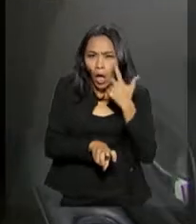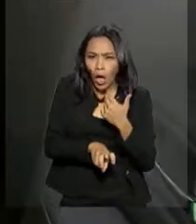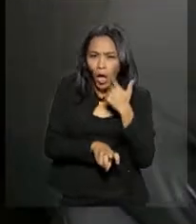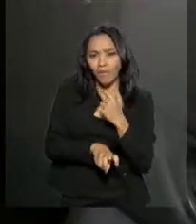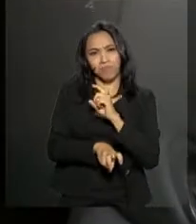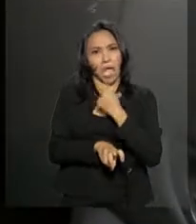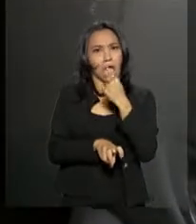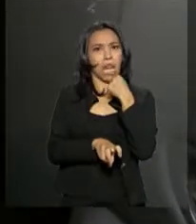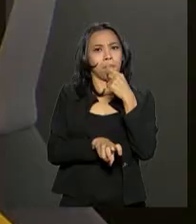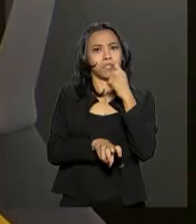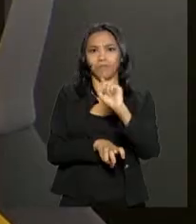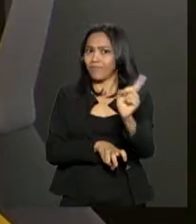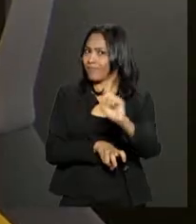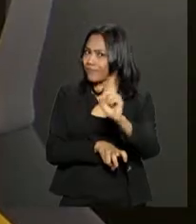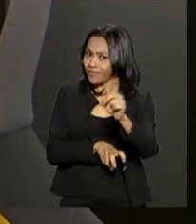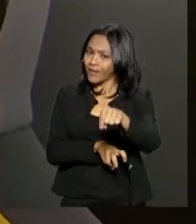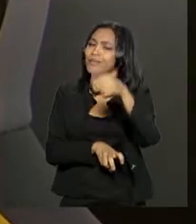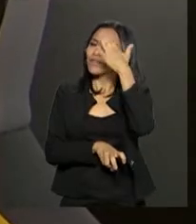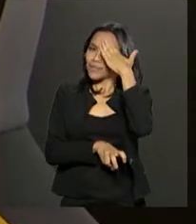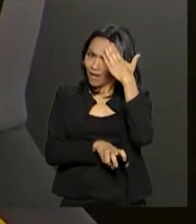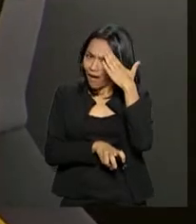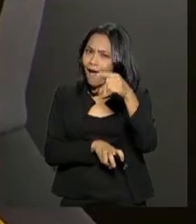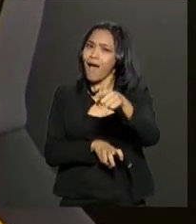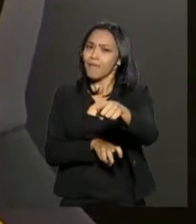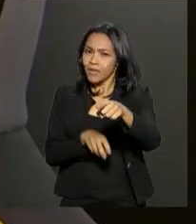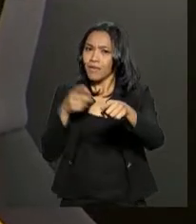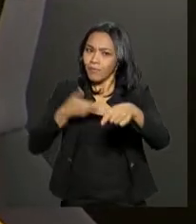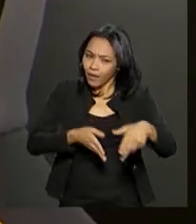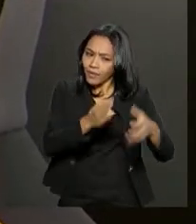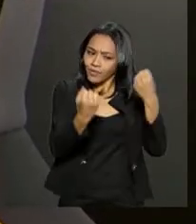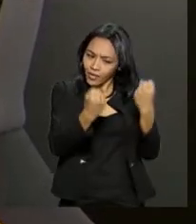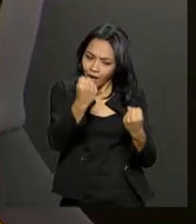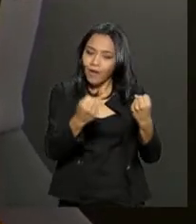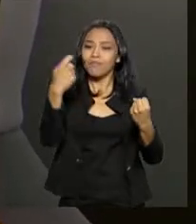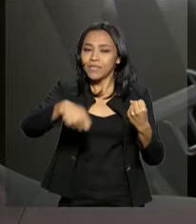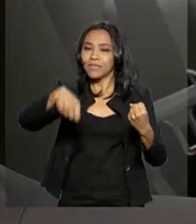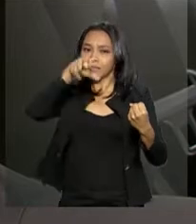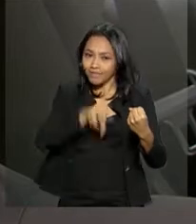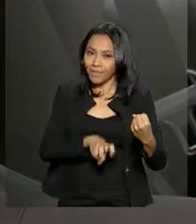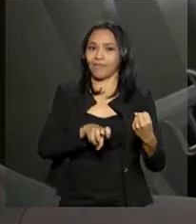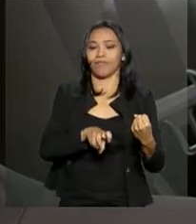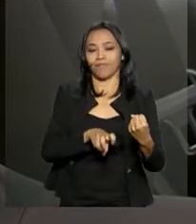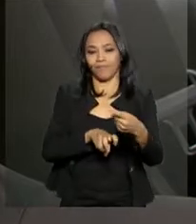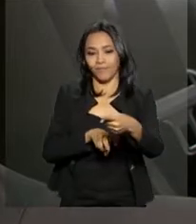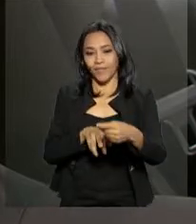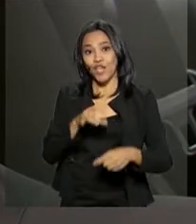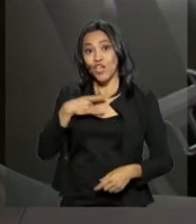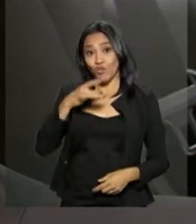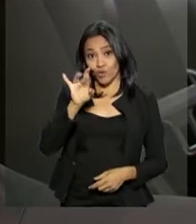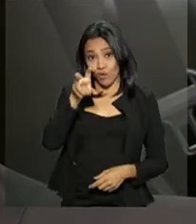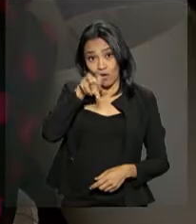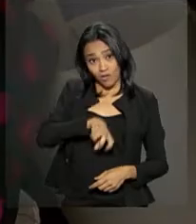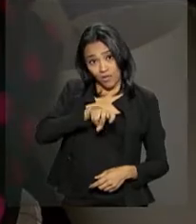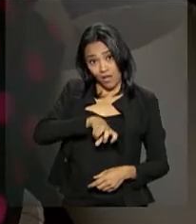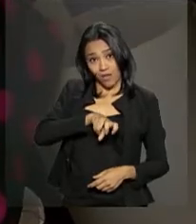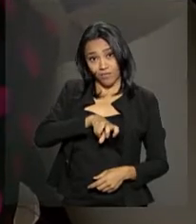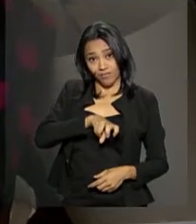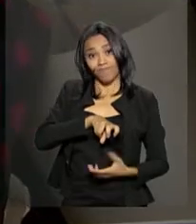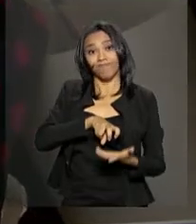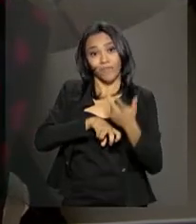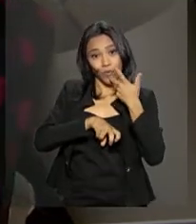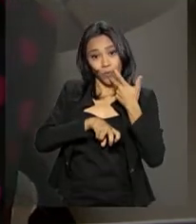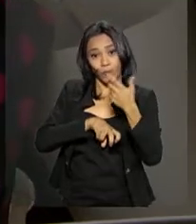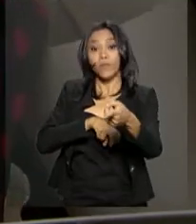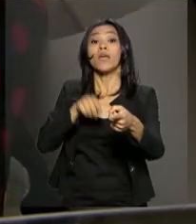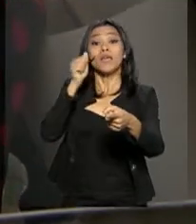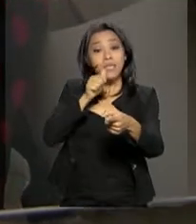nem reclamação ele sabe que pra andar de carro só ali sandro na câmera e alice